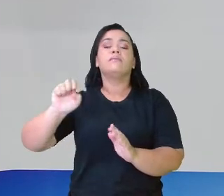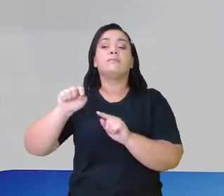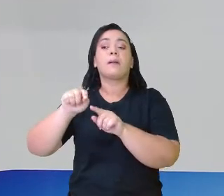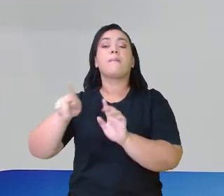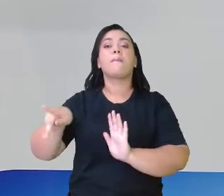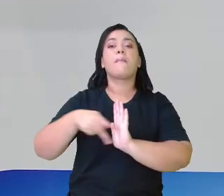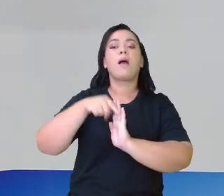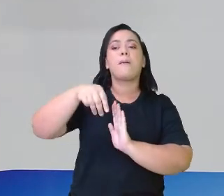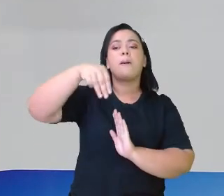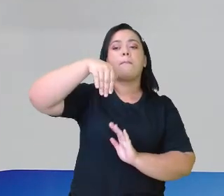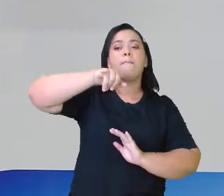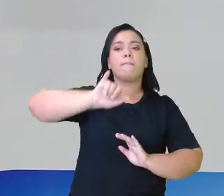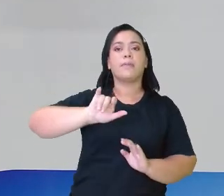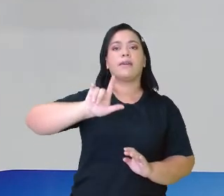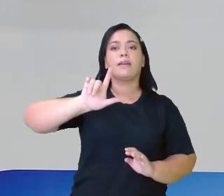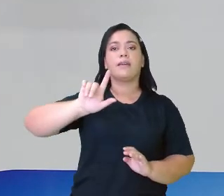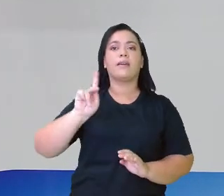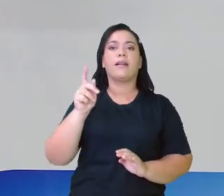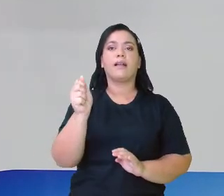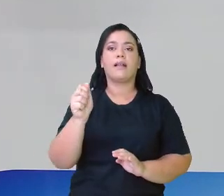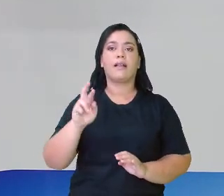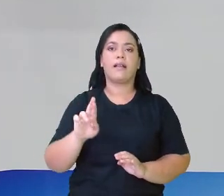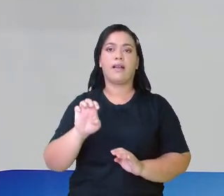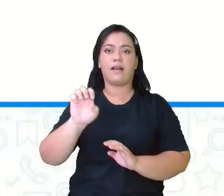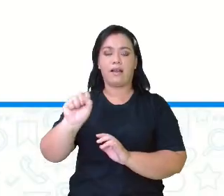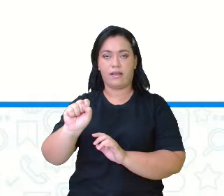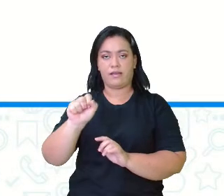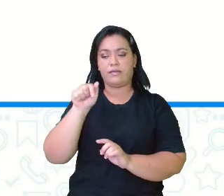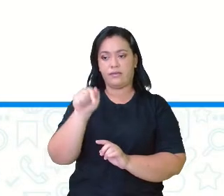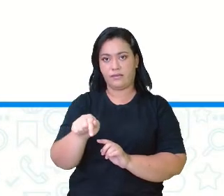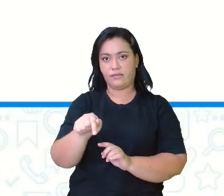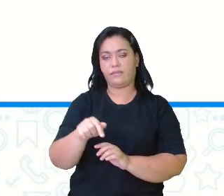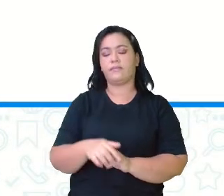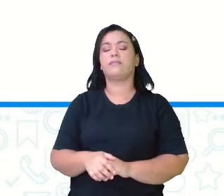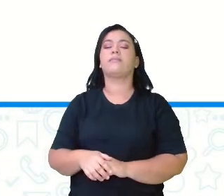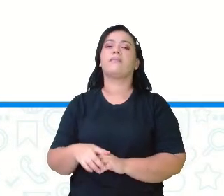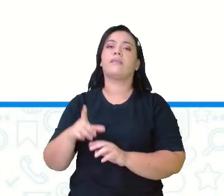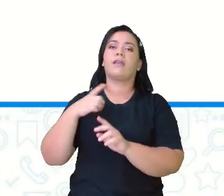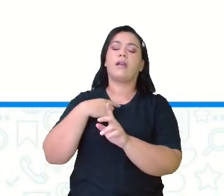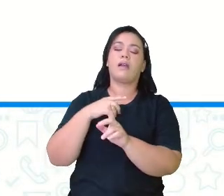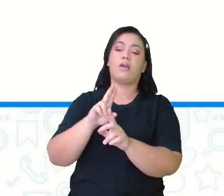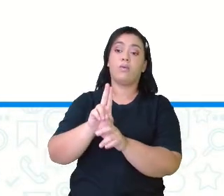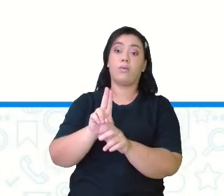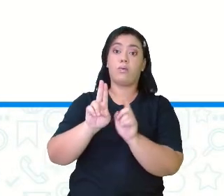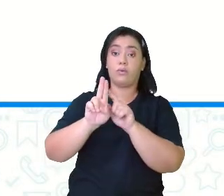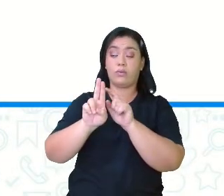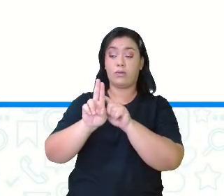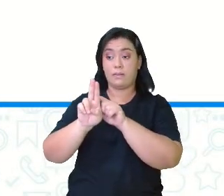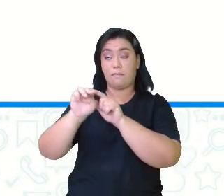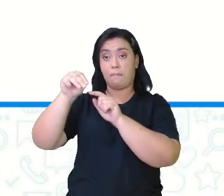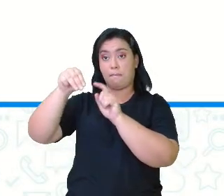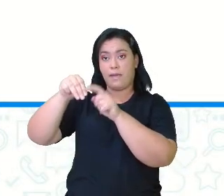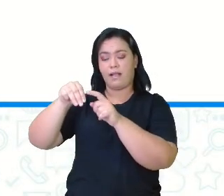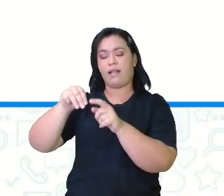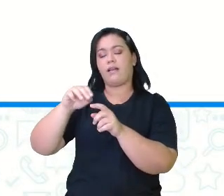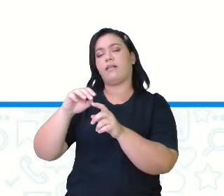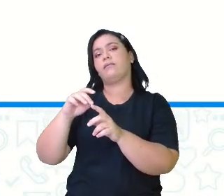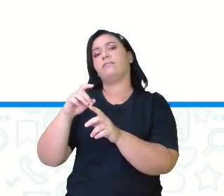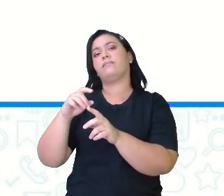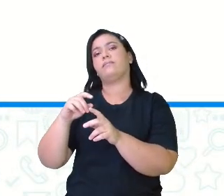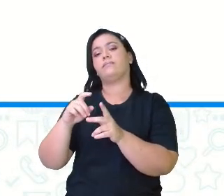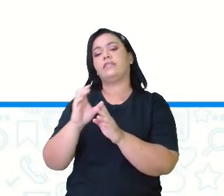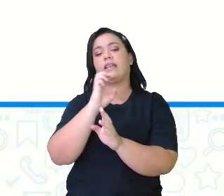milhares. Por isso que eu botei ó, o M, classe, é unidade de milhar. Aí vem a quinta ordem,